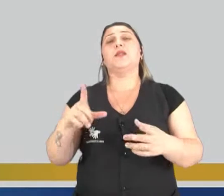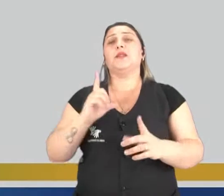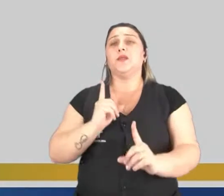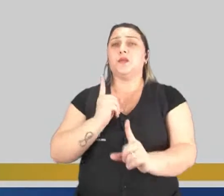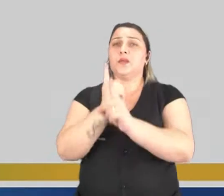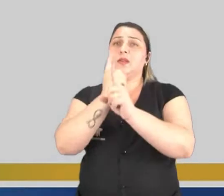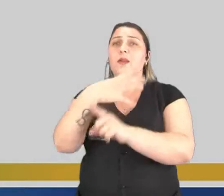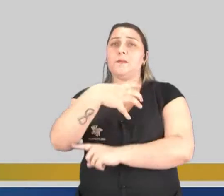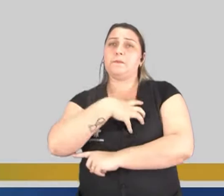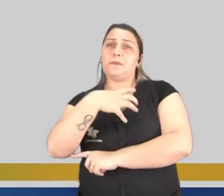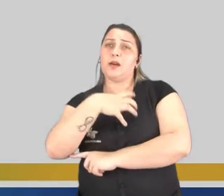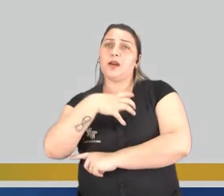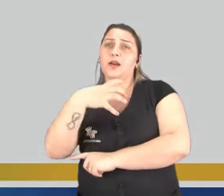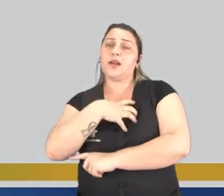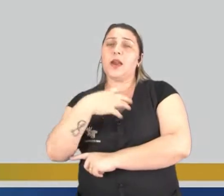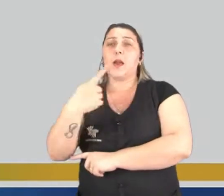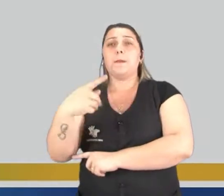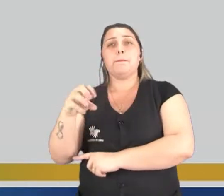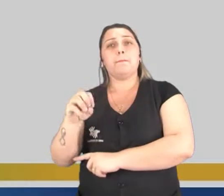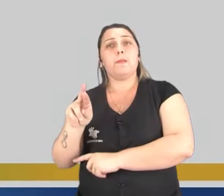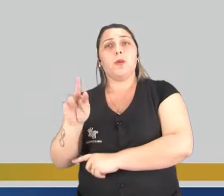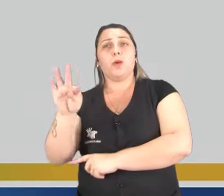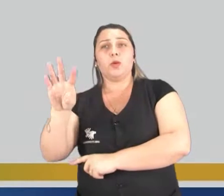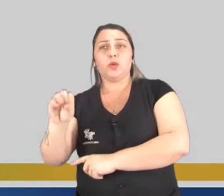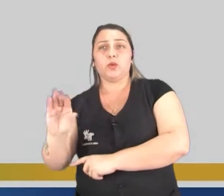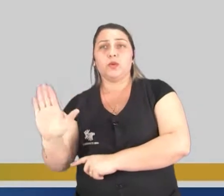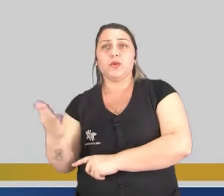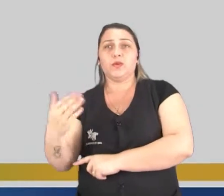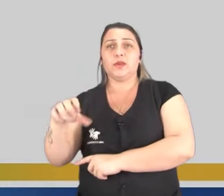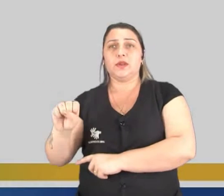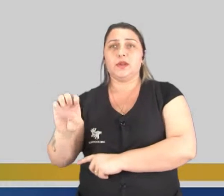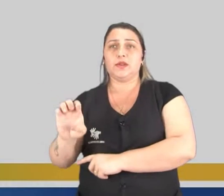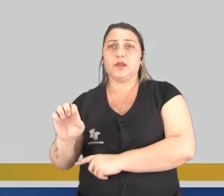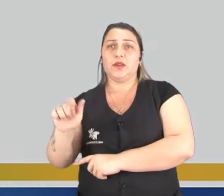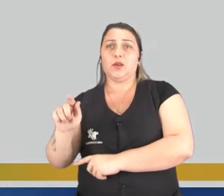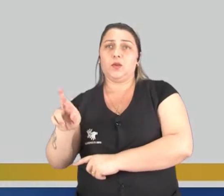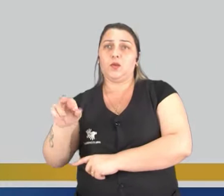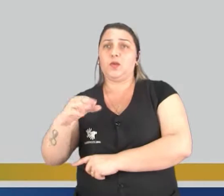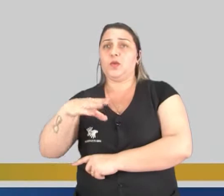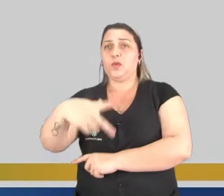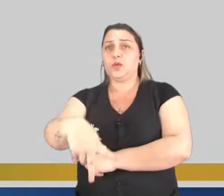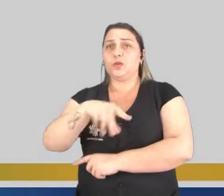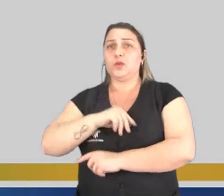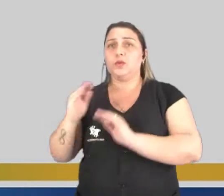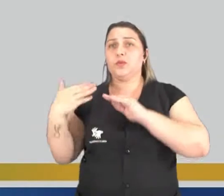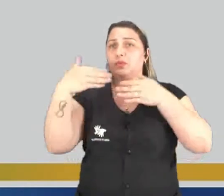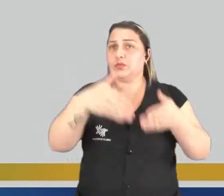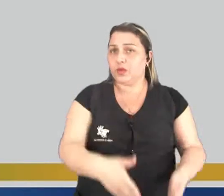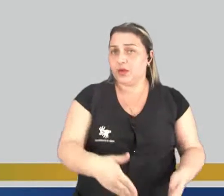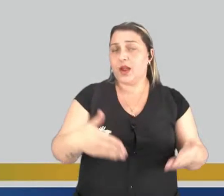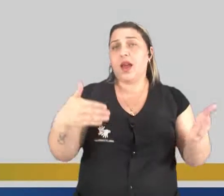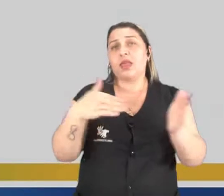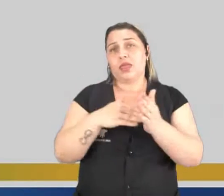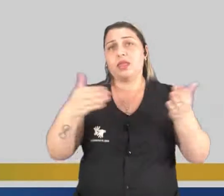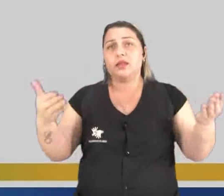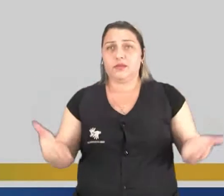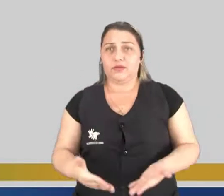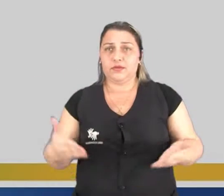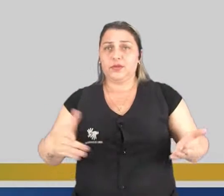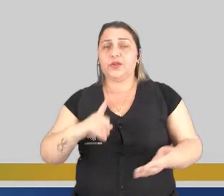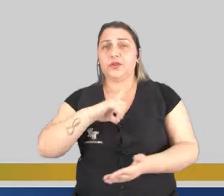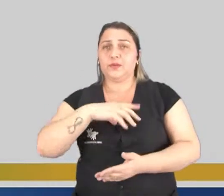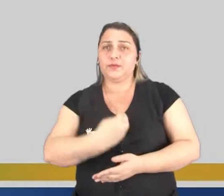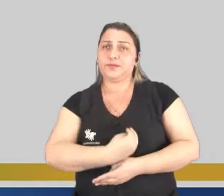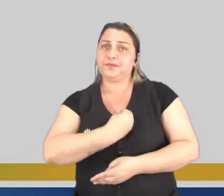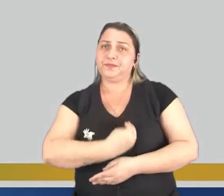encontravam na região da Bahia, em Porto Seguro, que foi o primeiro local onde os portugueses desembarcaram. Ainda hoje, gente, existe a